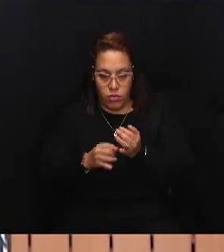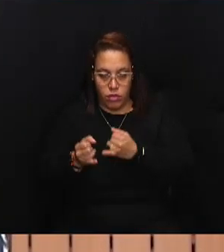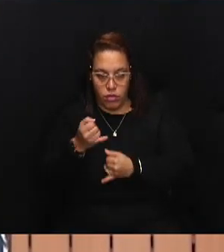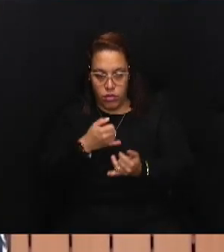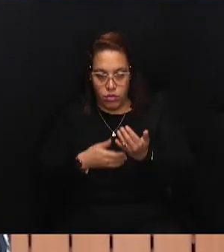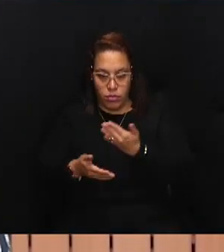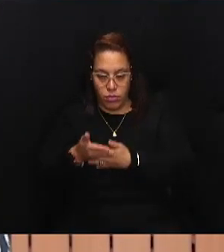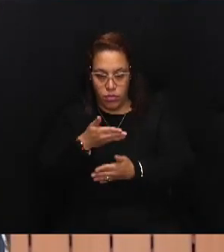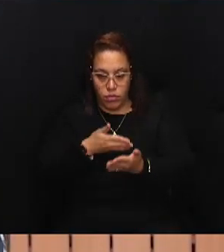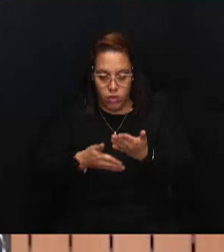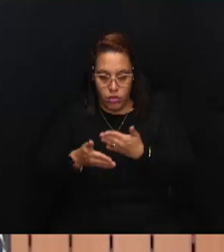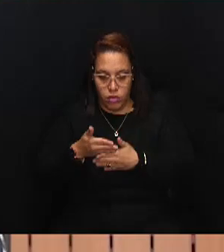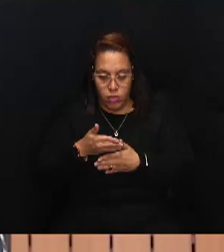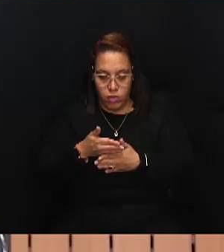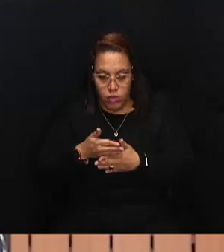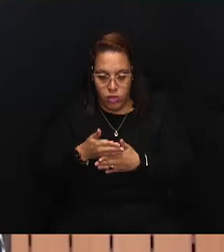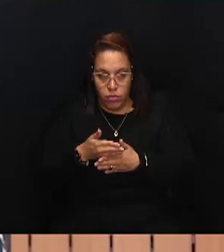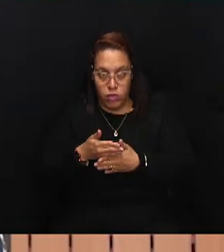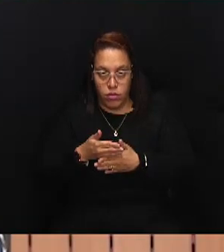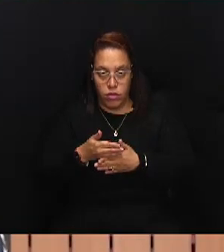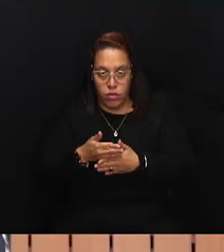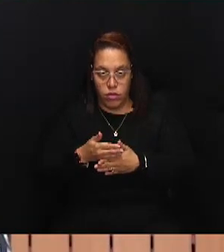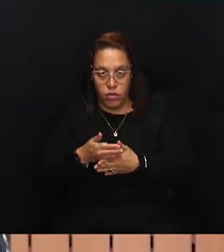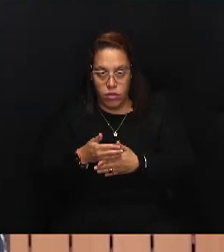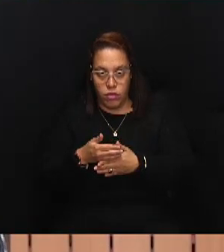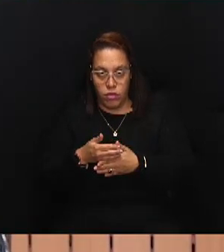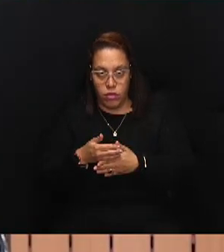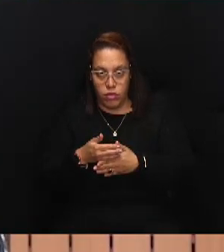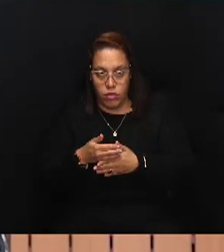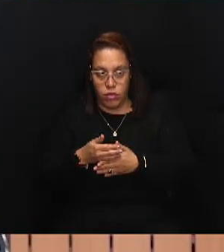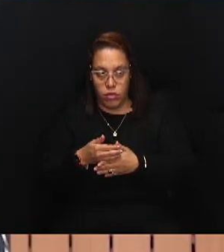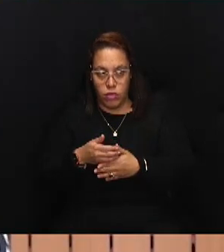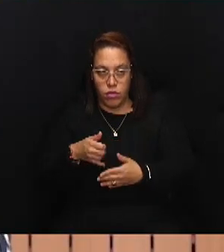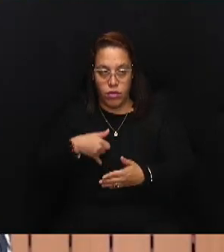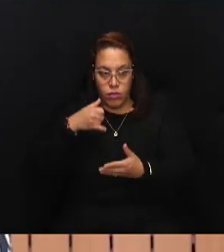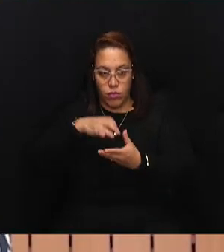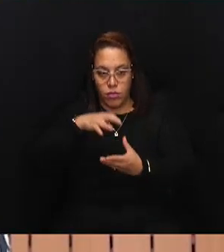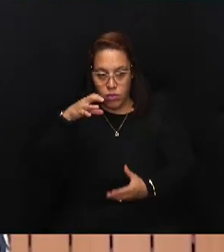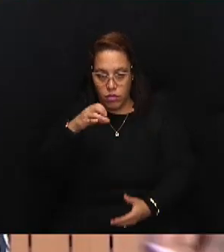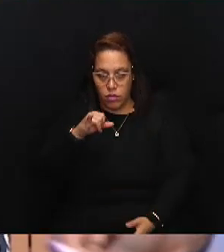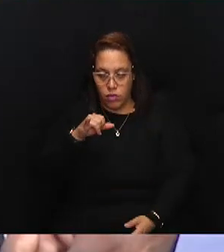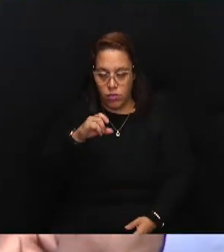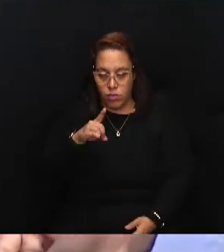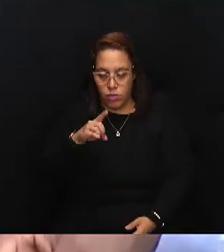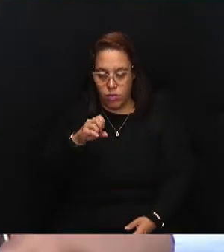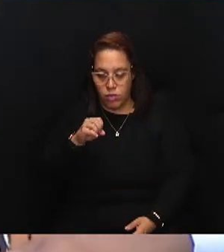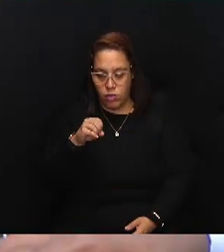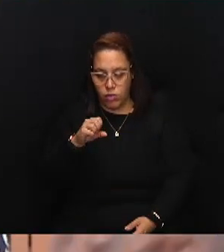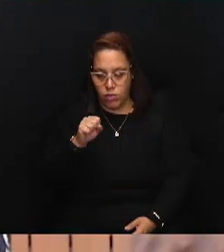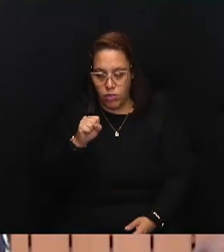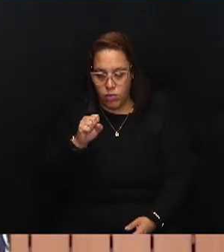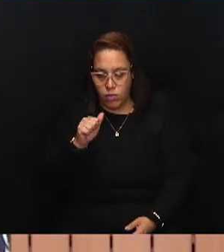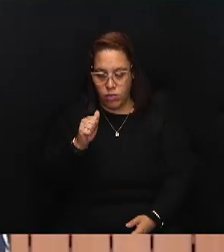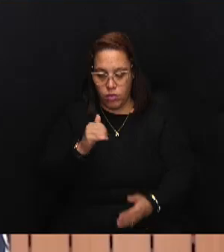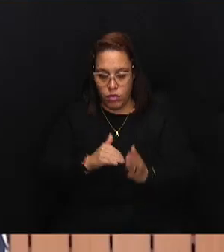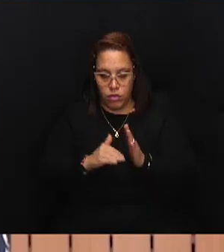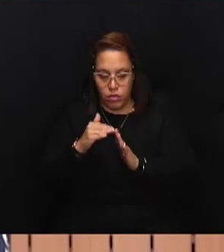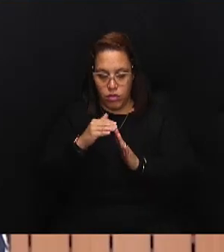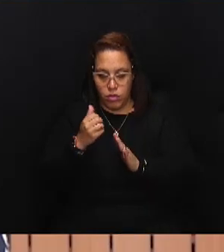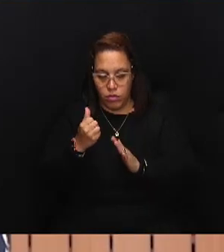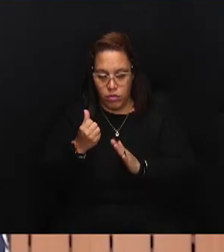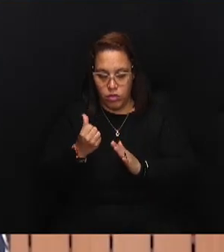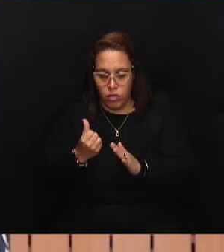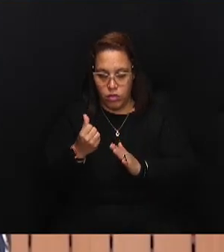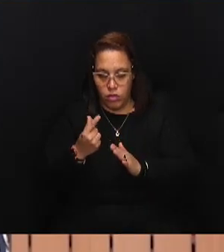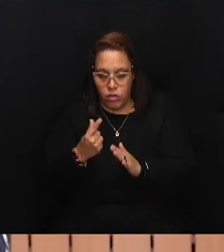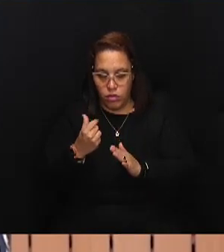Intergeracional, né? Convivência do idoso. Isso, em que eles trabalham com acima de 16 anos, com